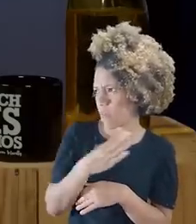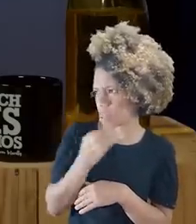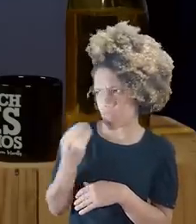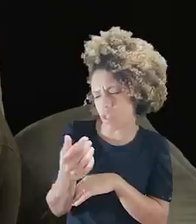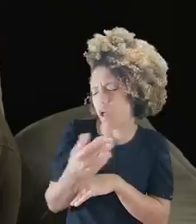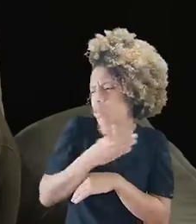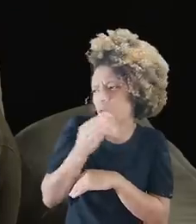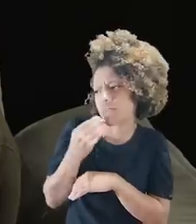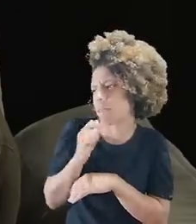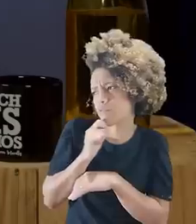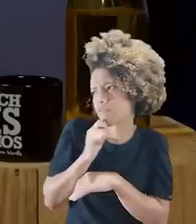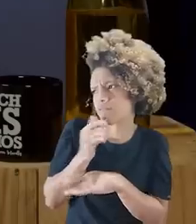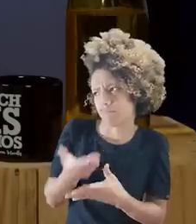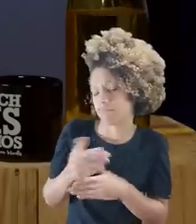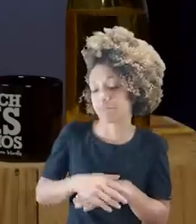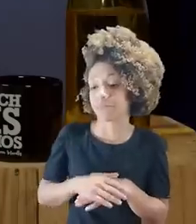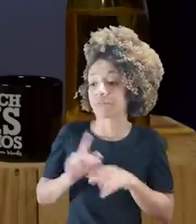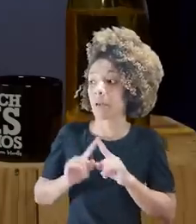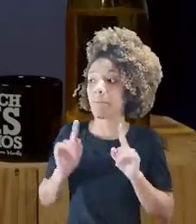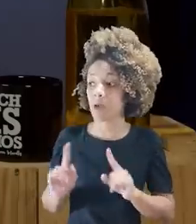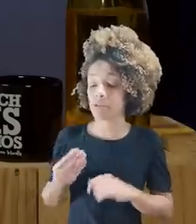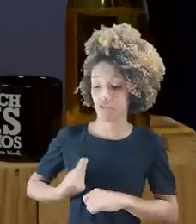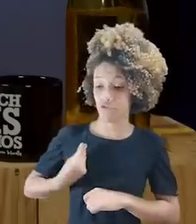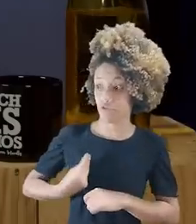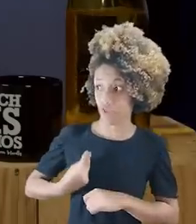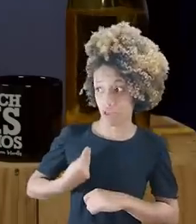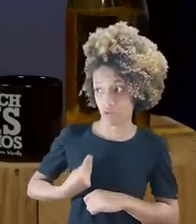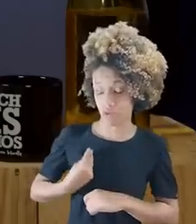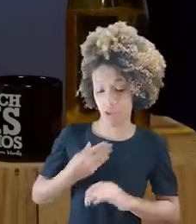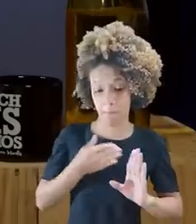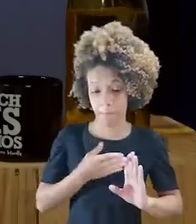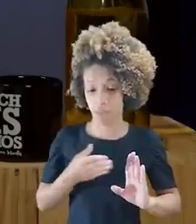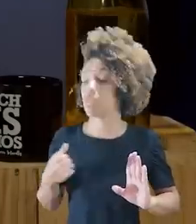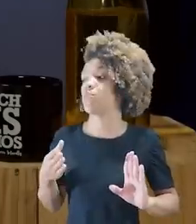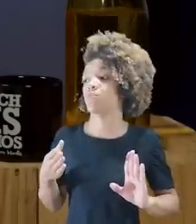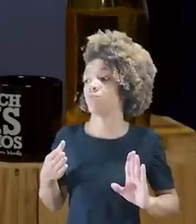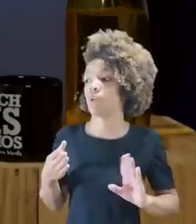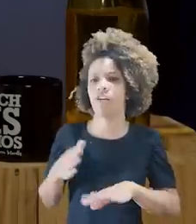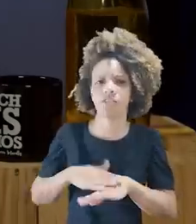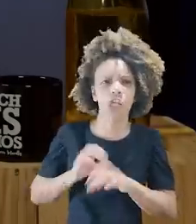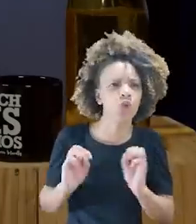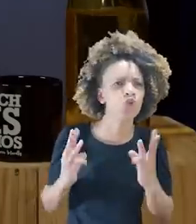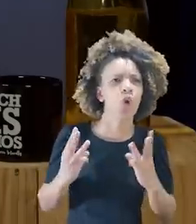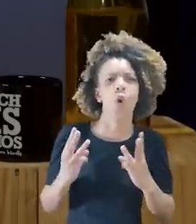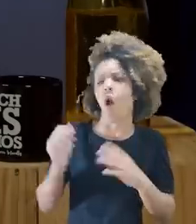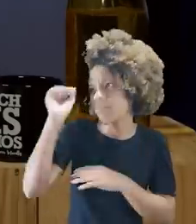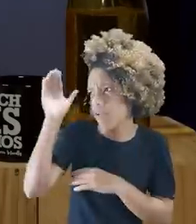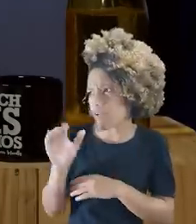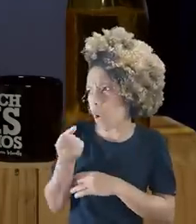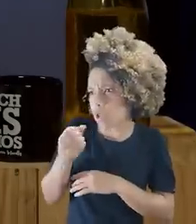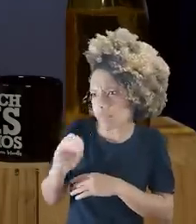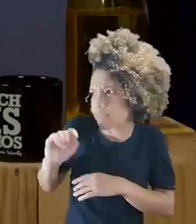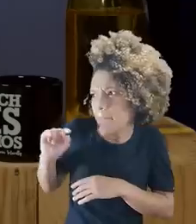adolescente ainda quando eu tava vivendo aquele aquele né fazendo show na África para 80.000